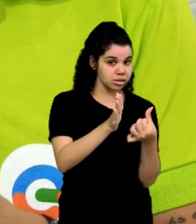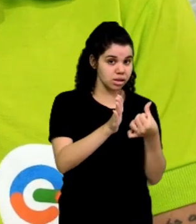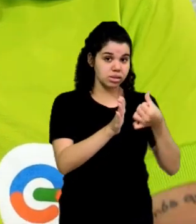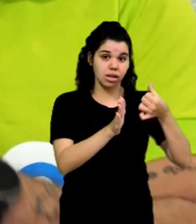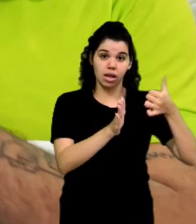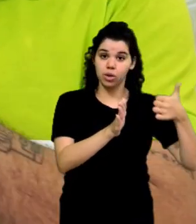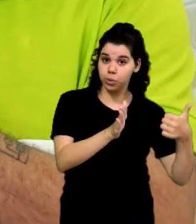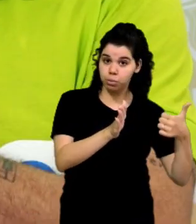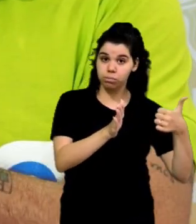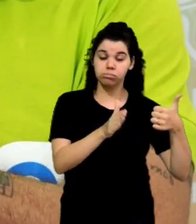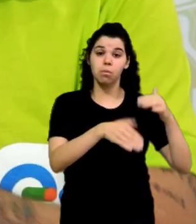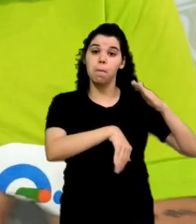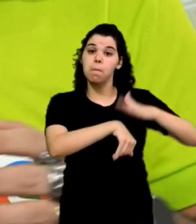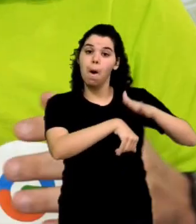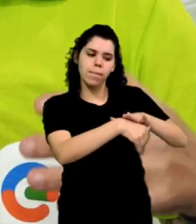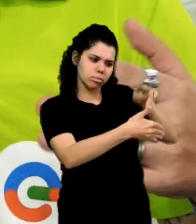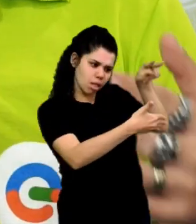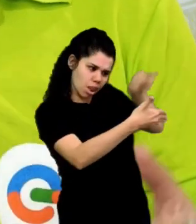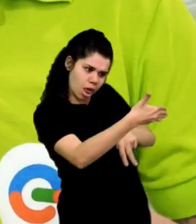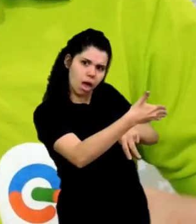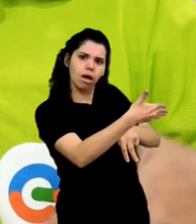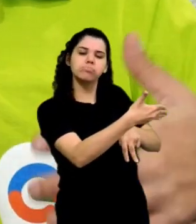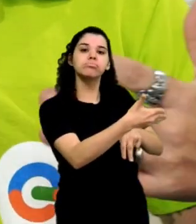261, na leitura desse número,